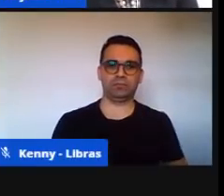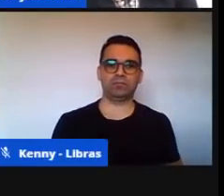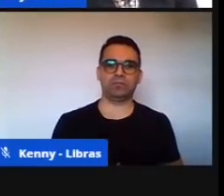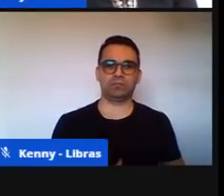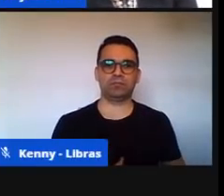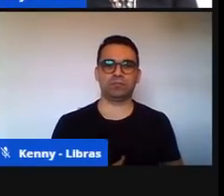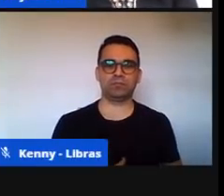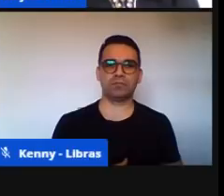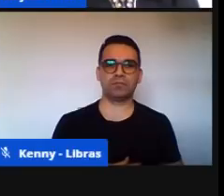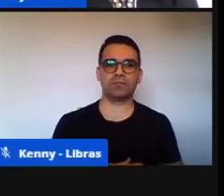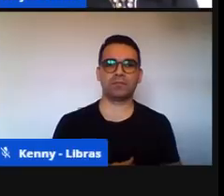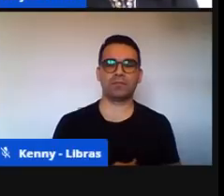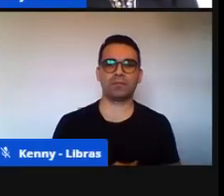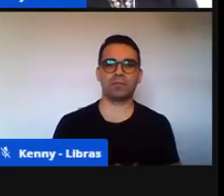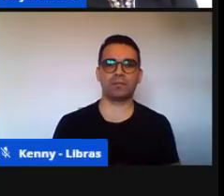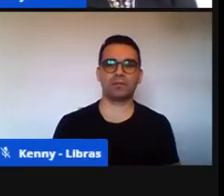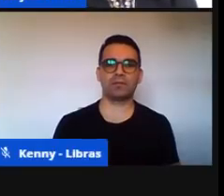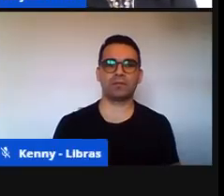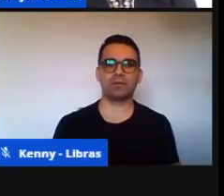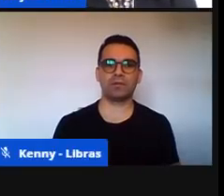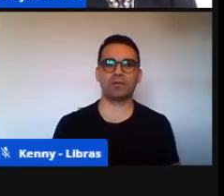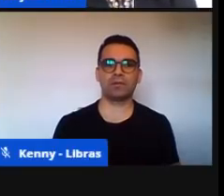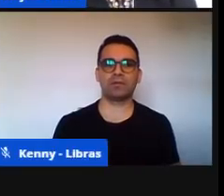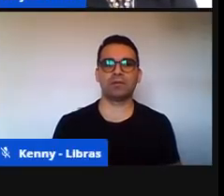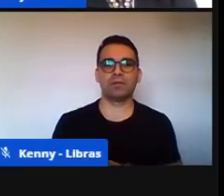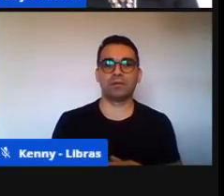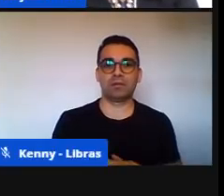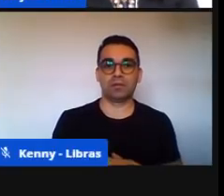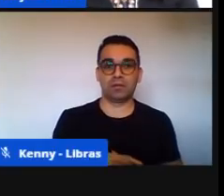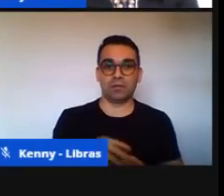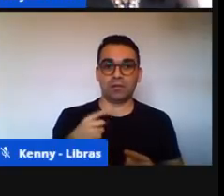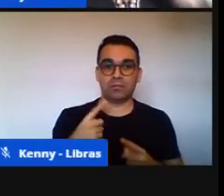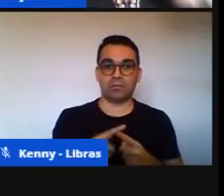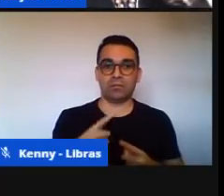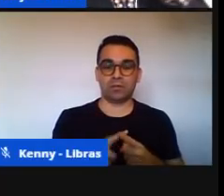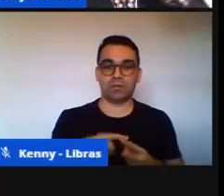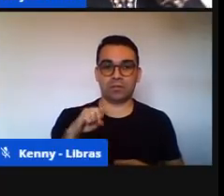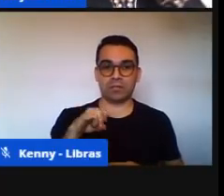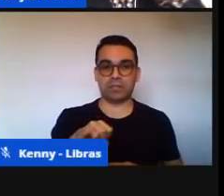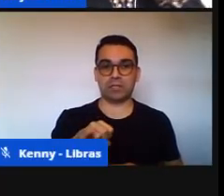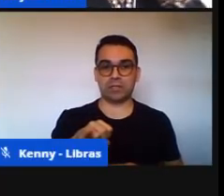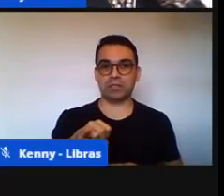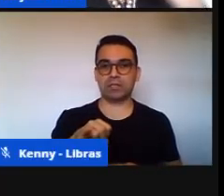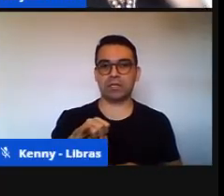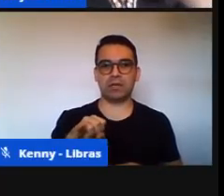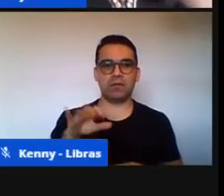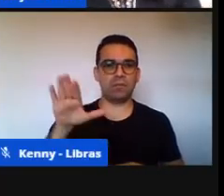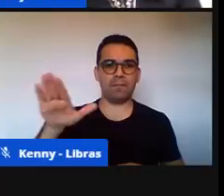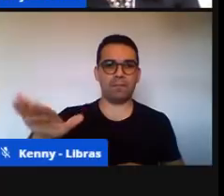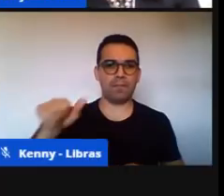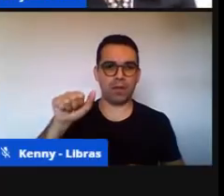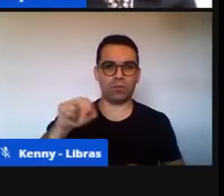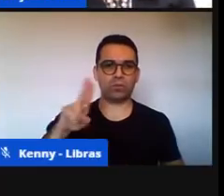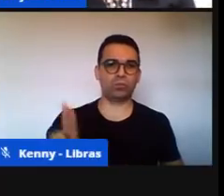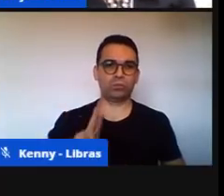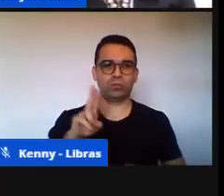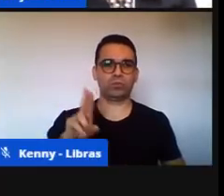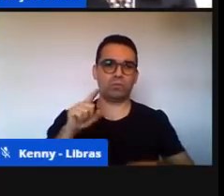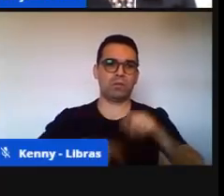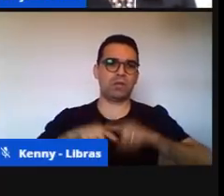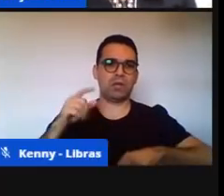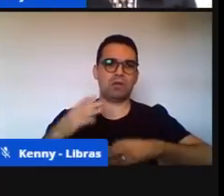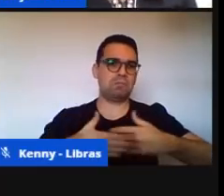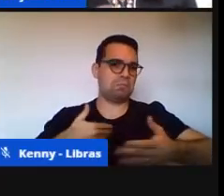vai expor ou não a um risco, né? Tanto quem trabalha quanto quem vai consumir o produto que